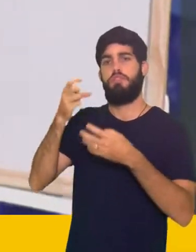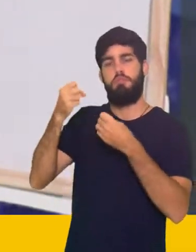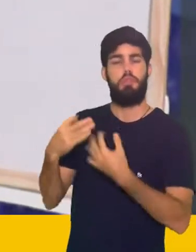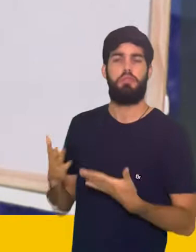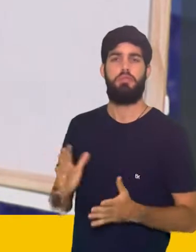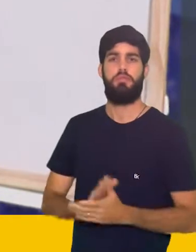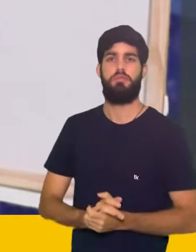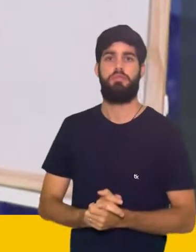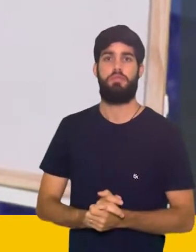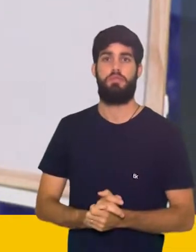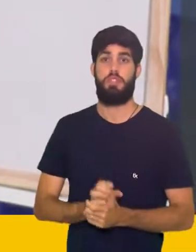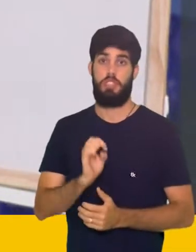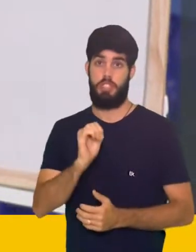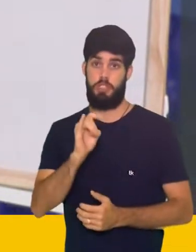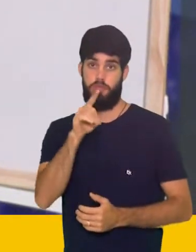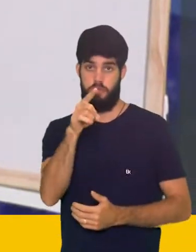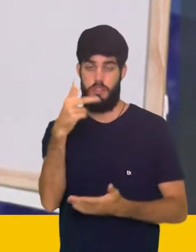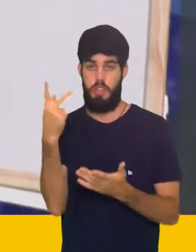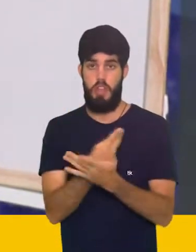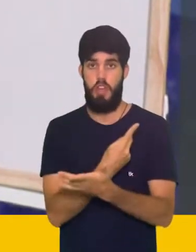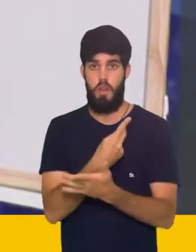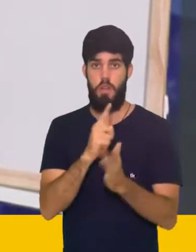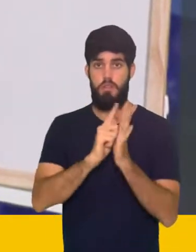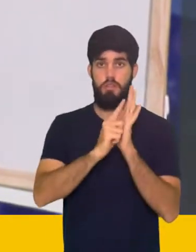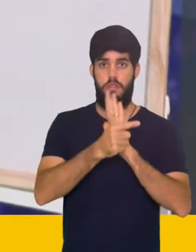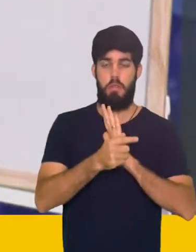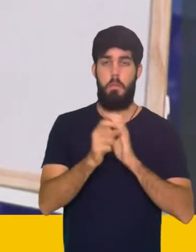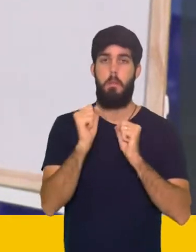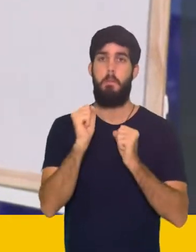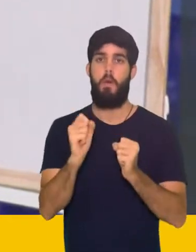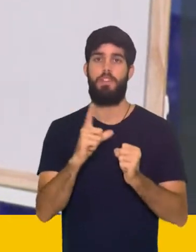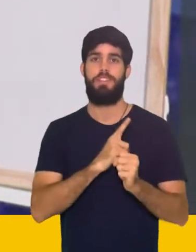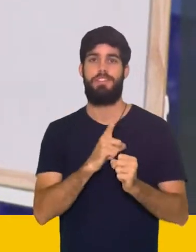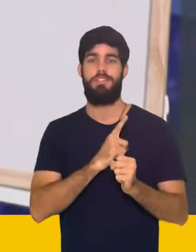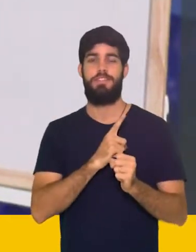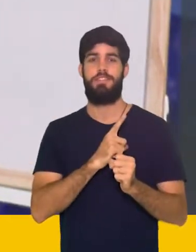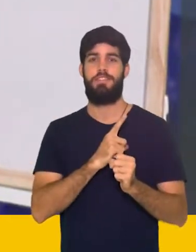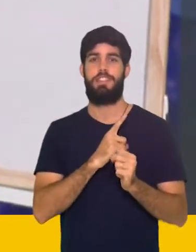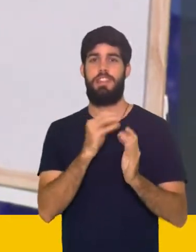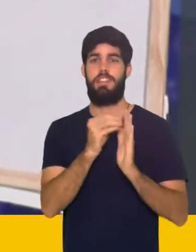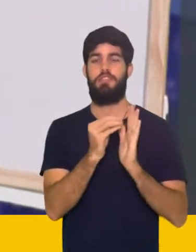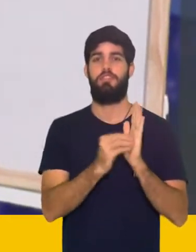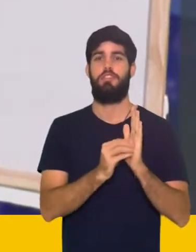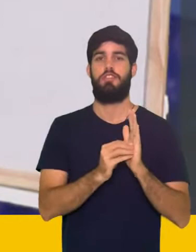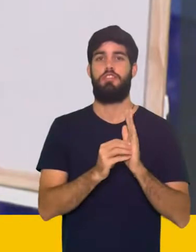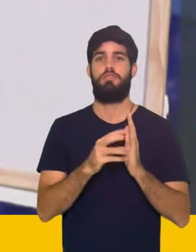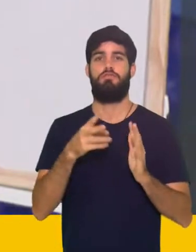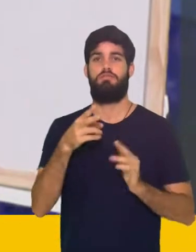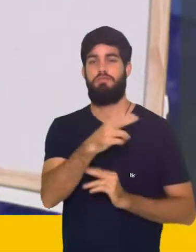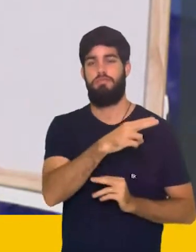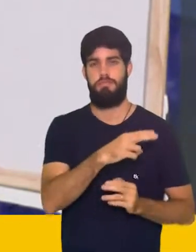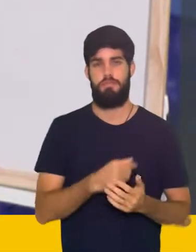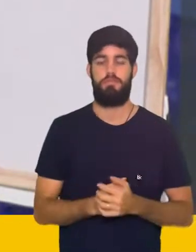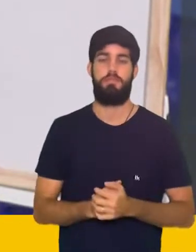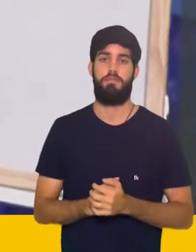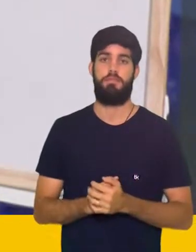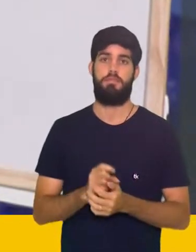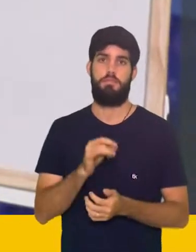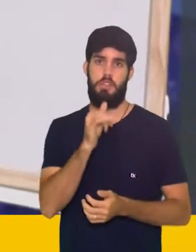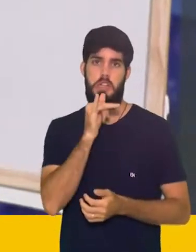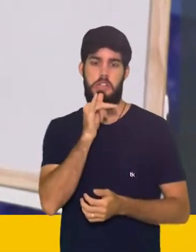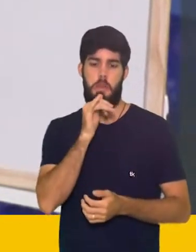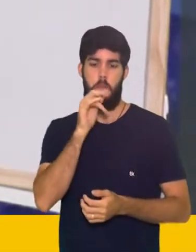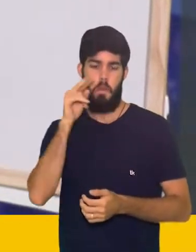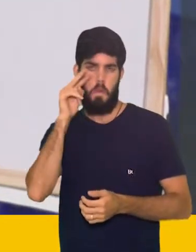E quando você erra o gênero, você pode ter ponto de corte. Porque o comentário por exemplo, olha para